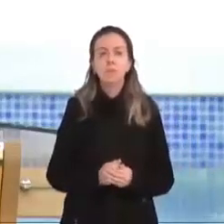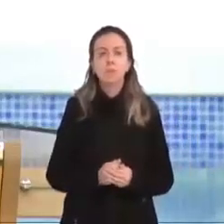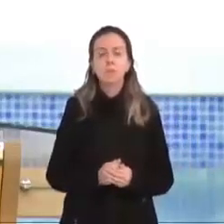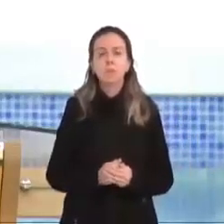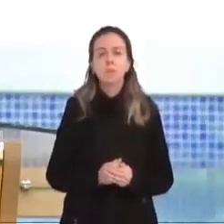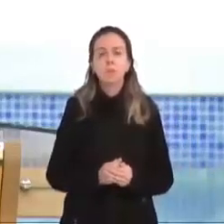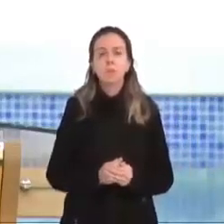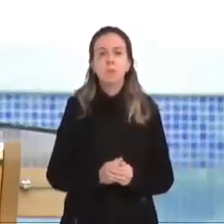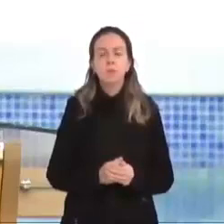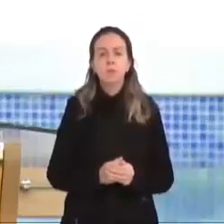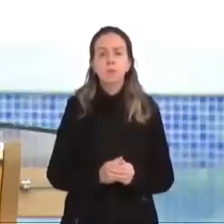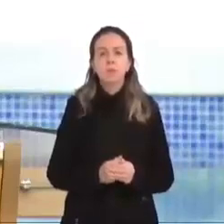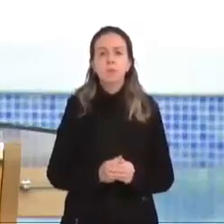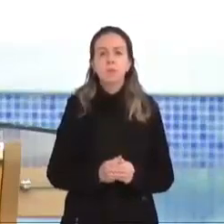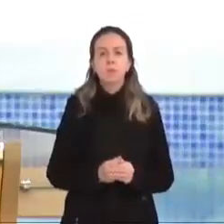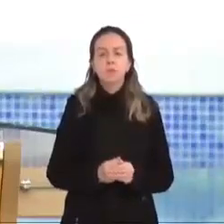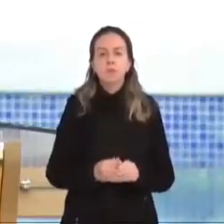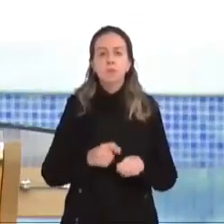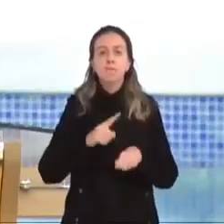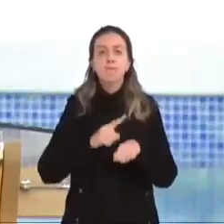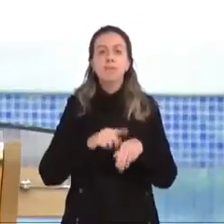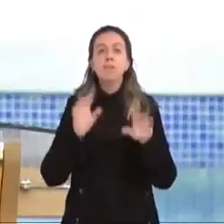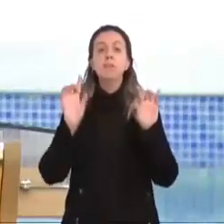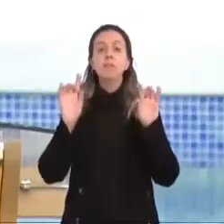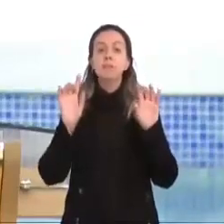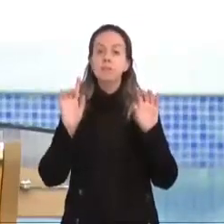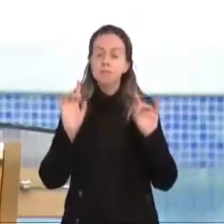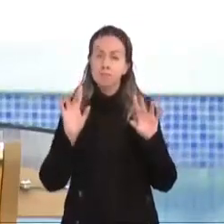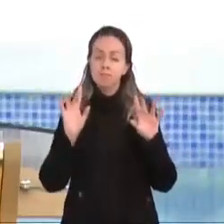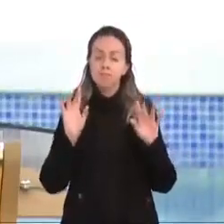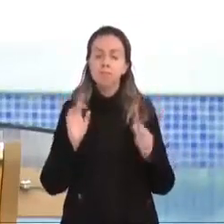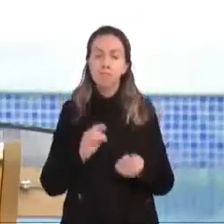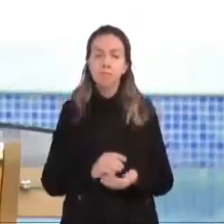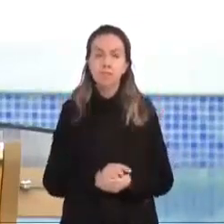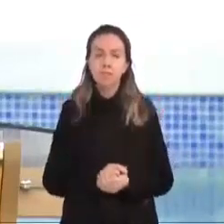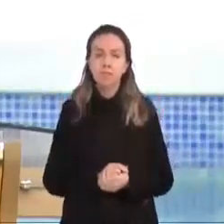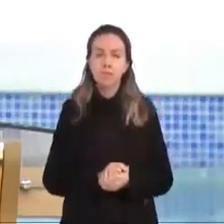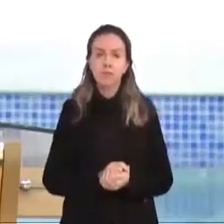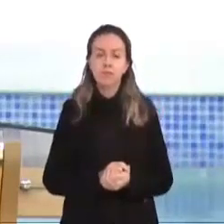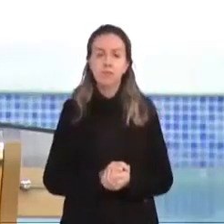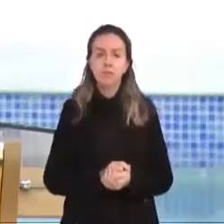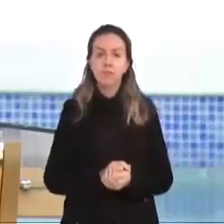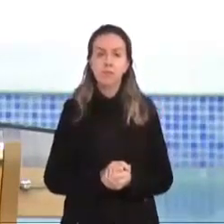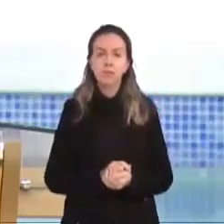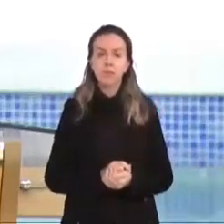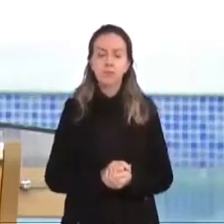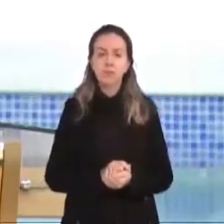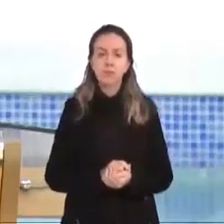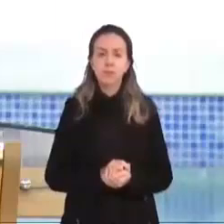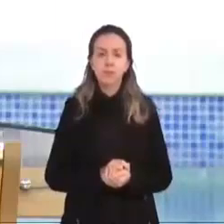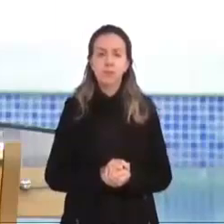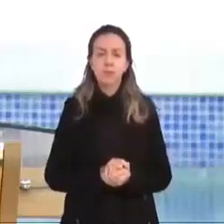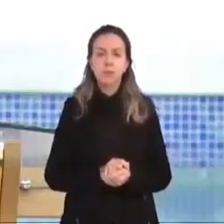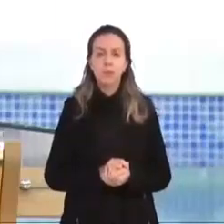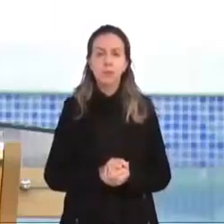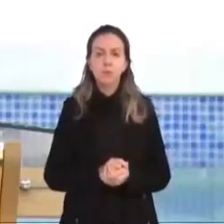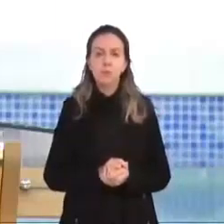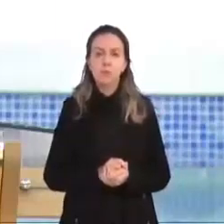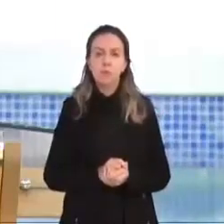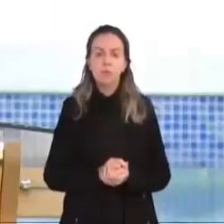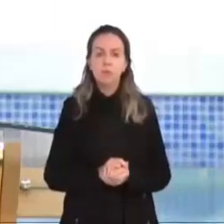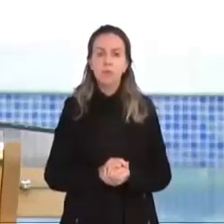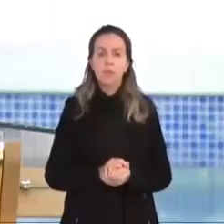tempo especial. Por que ele é um tempo especial? Porque Deus está julgando o seu